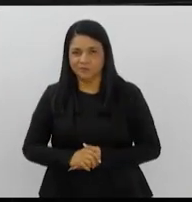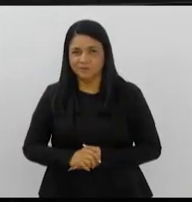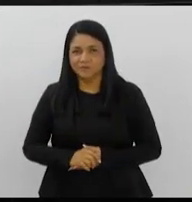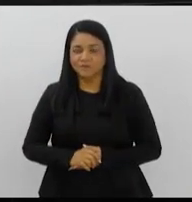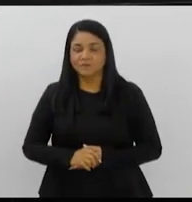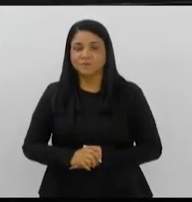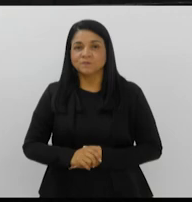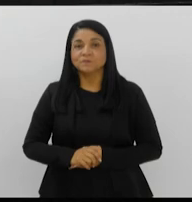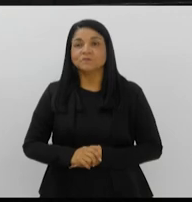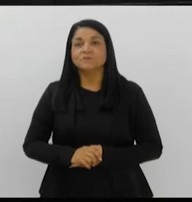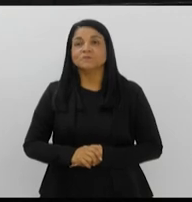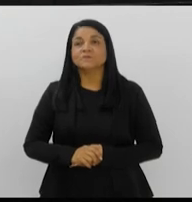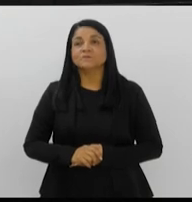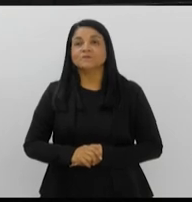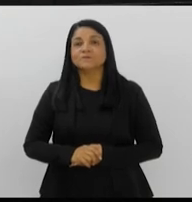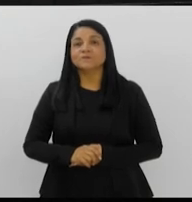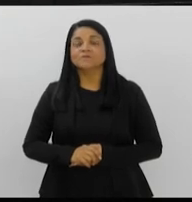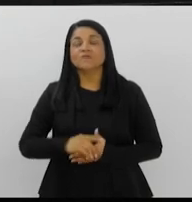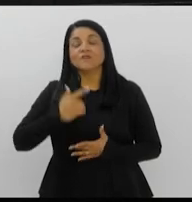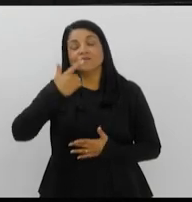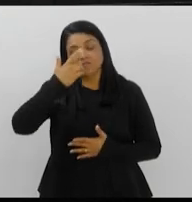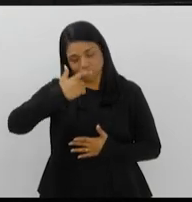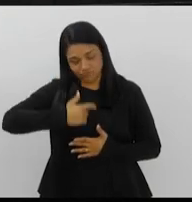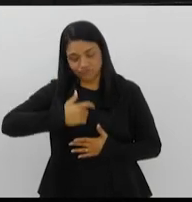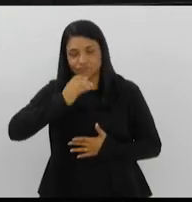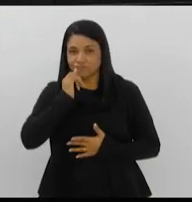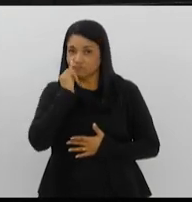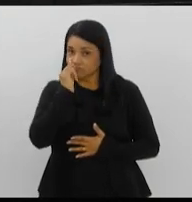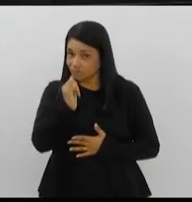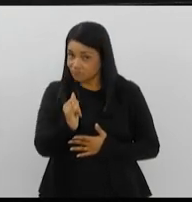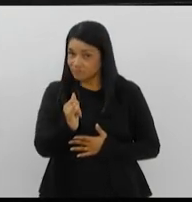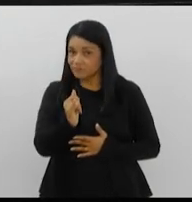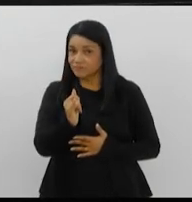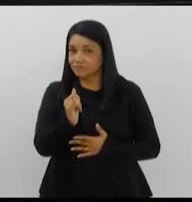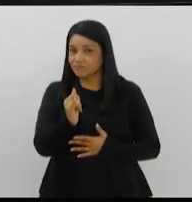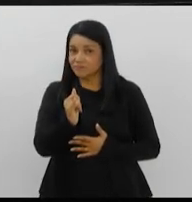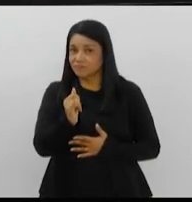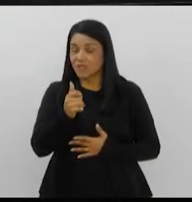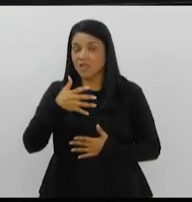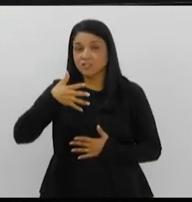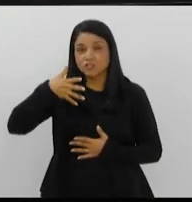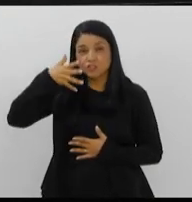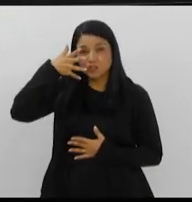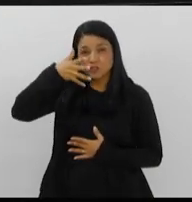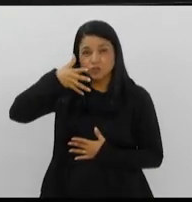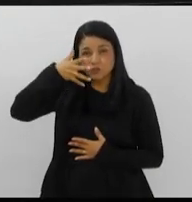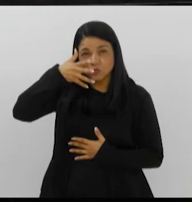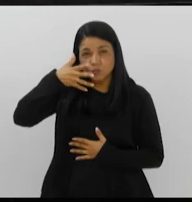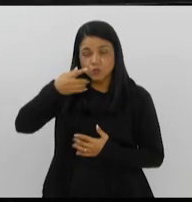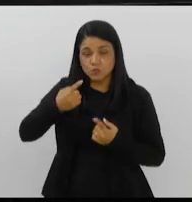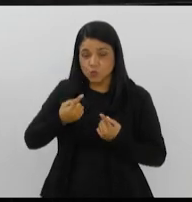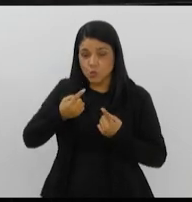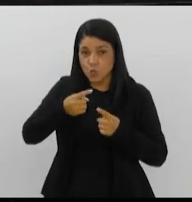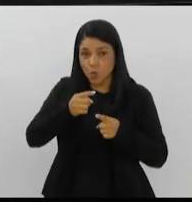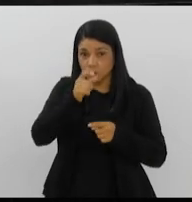presidente, eu já disse aqui, quer fazer o discurso contra alguém?